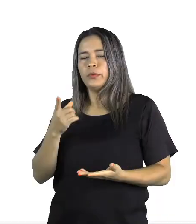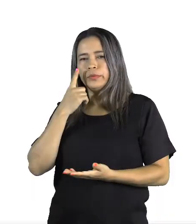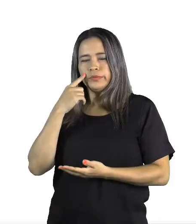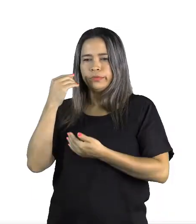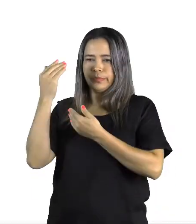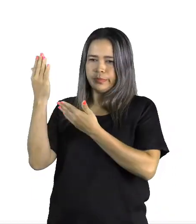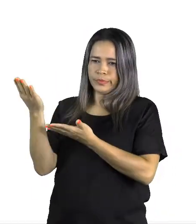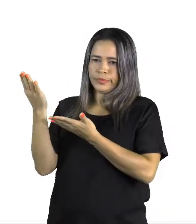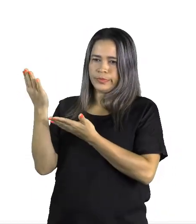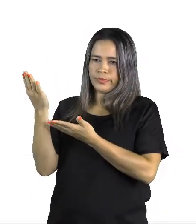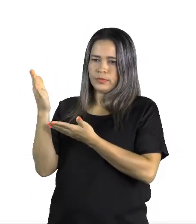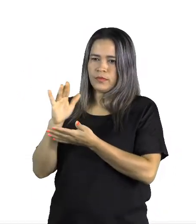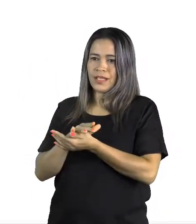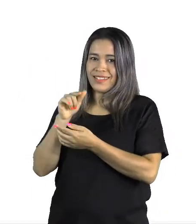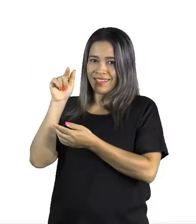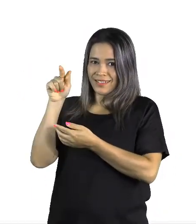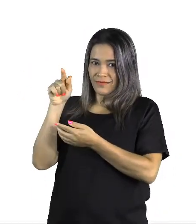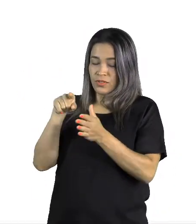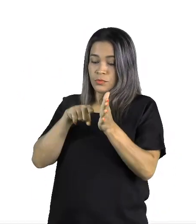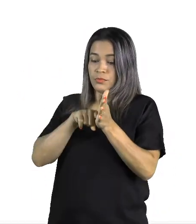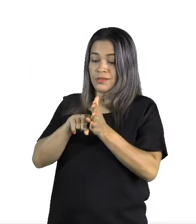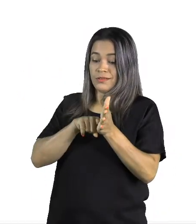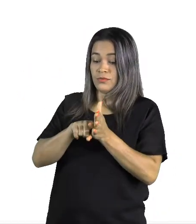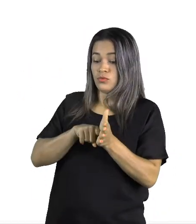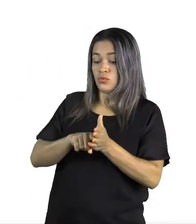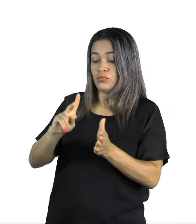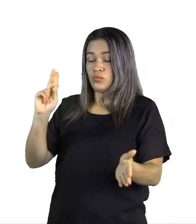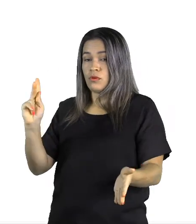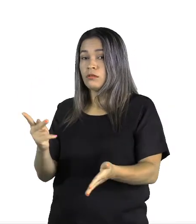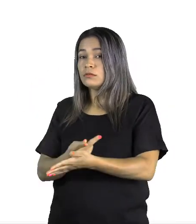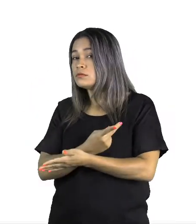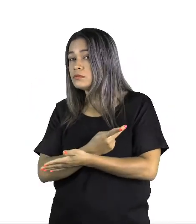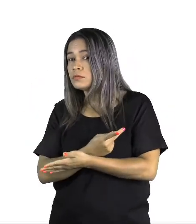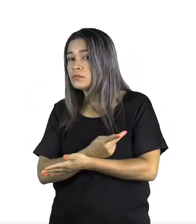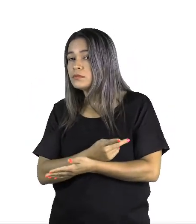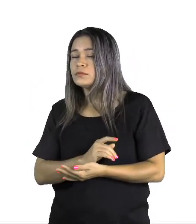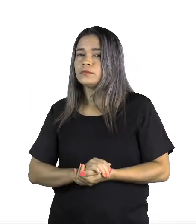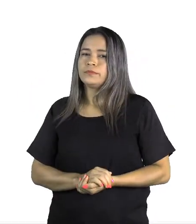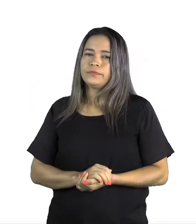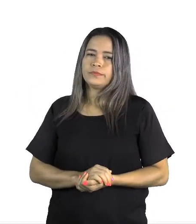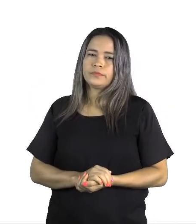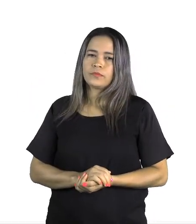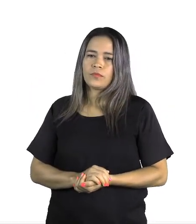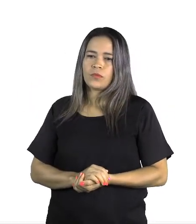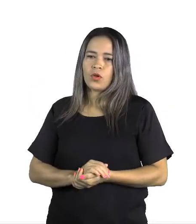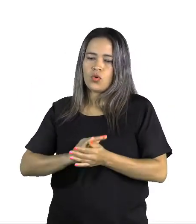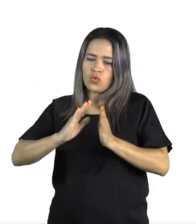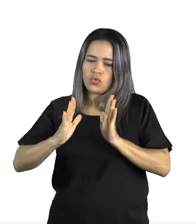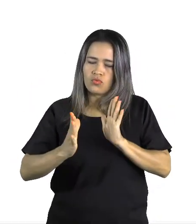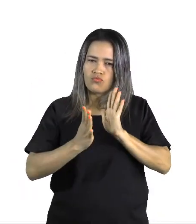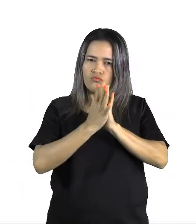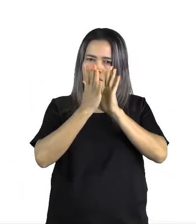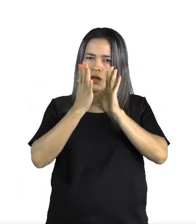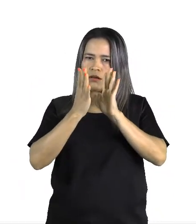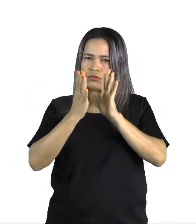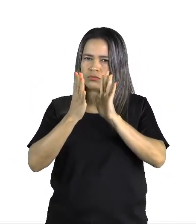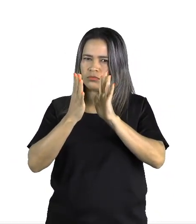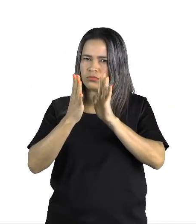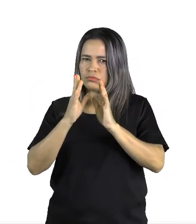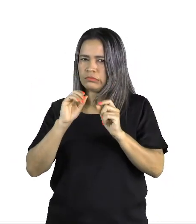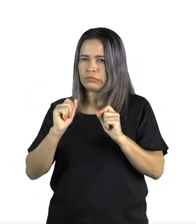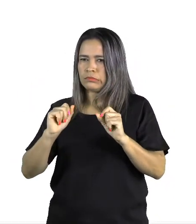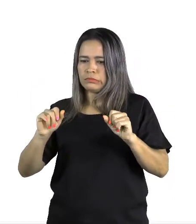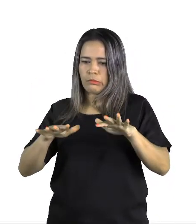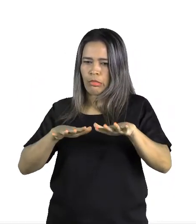um relato que você pesquisou sobre um acontecimento. Os impactos sociais de catástrofes.